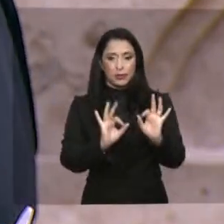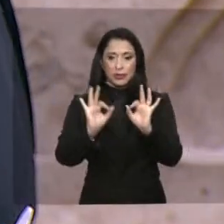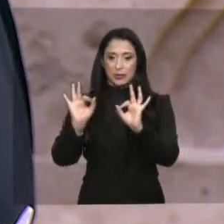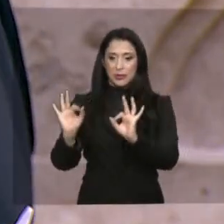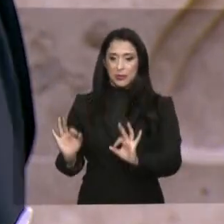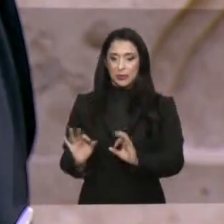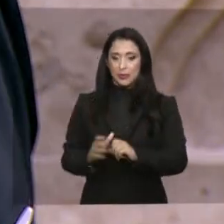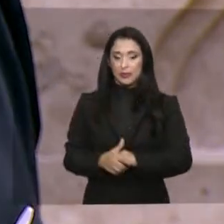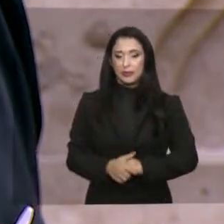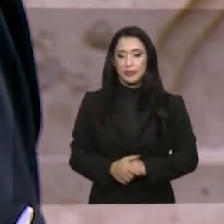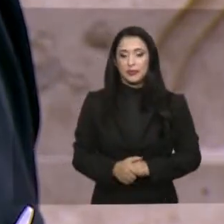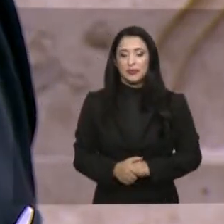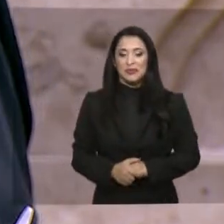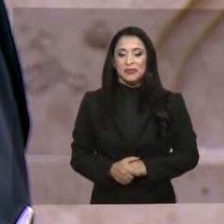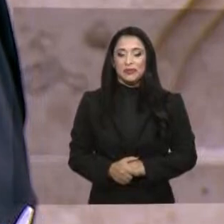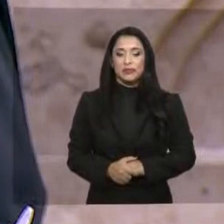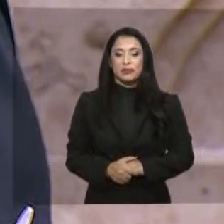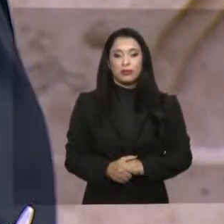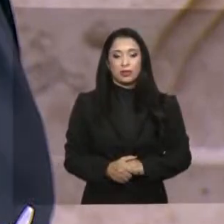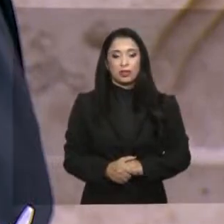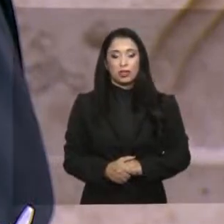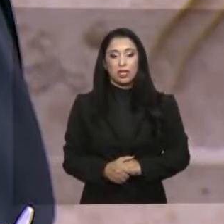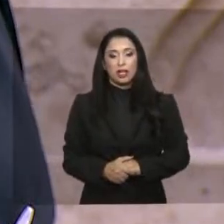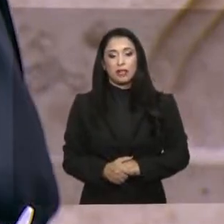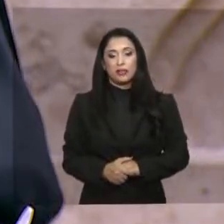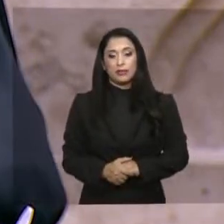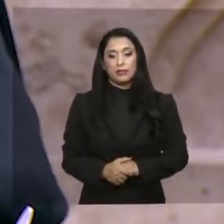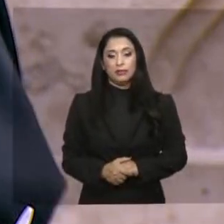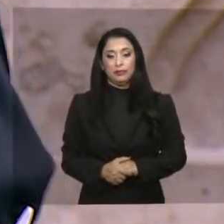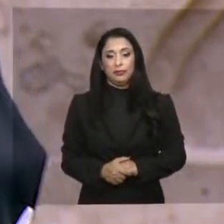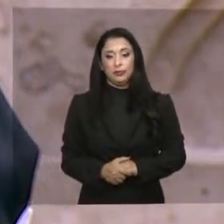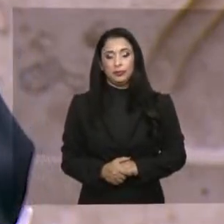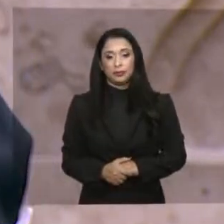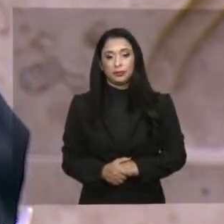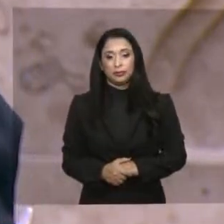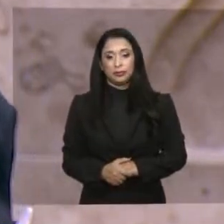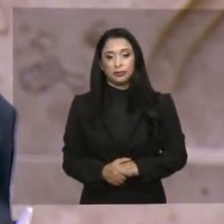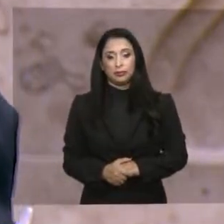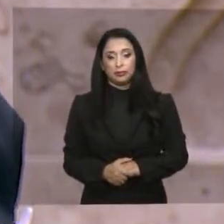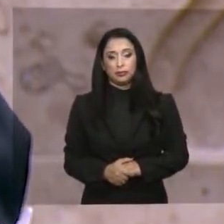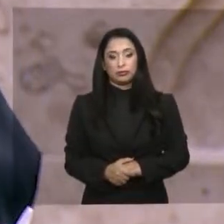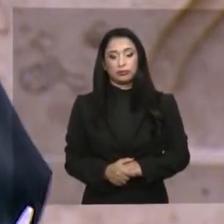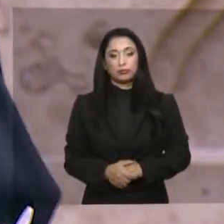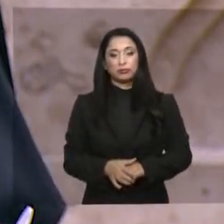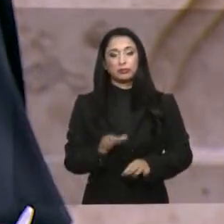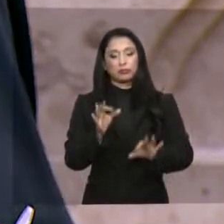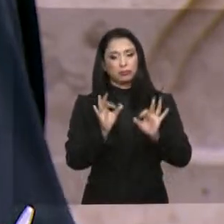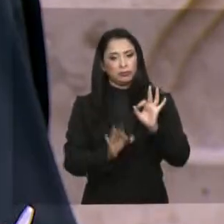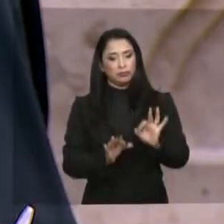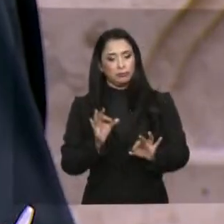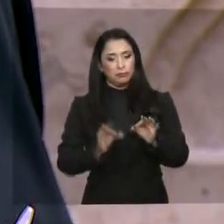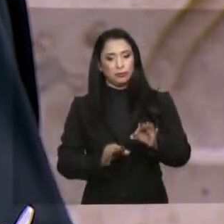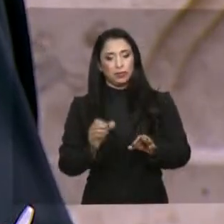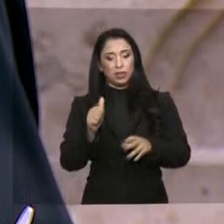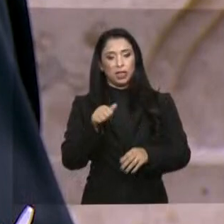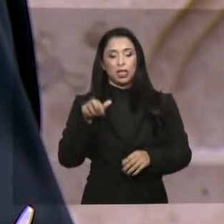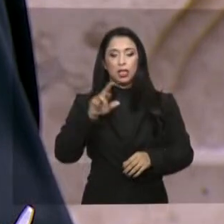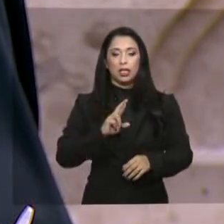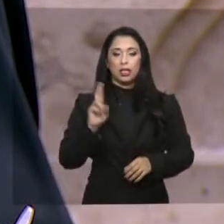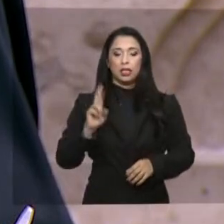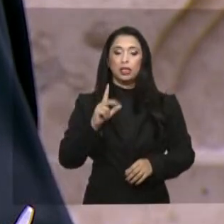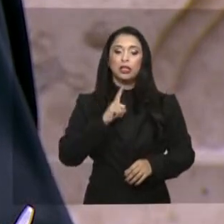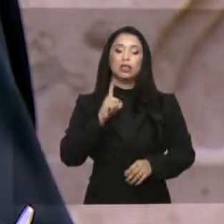acompanham. Senhora Presidente, como visto, trata-se de uma ação rescisória ajuizada em face do